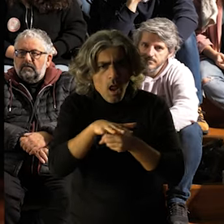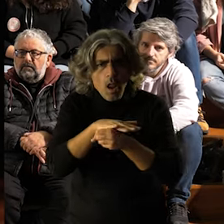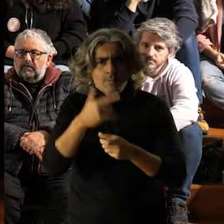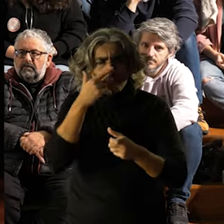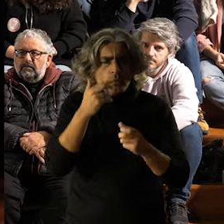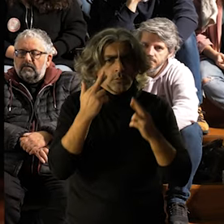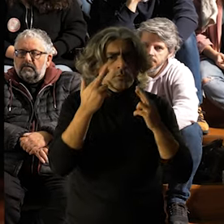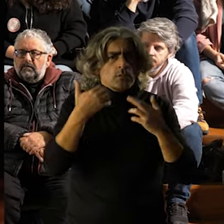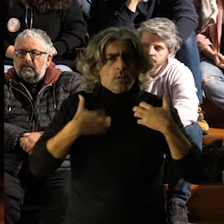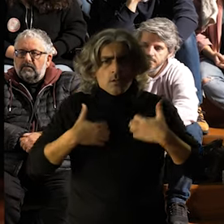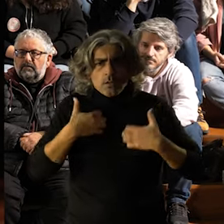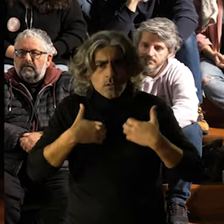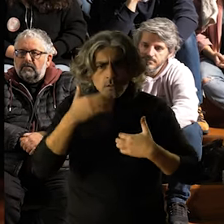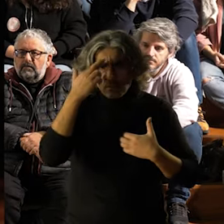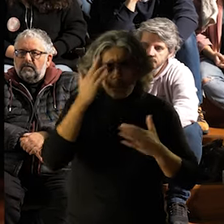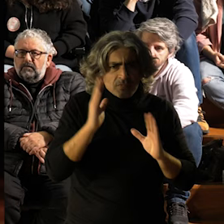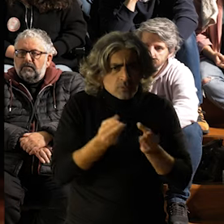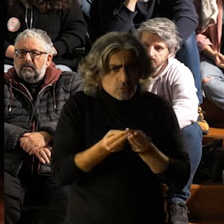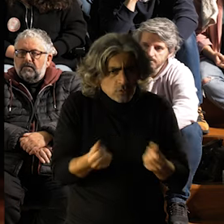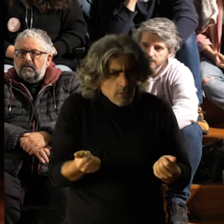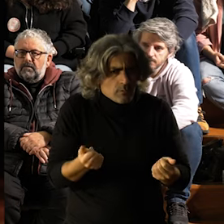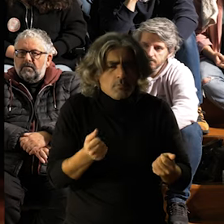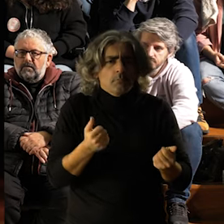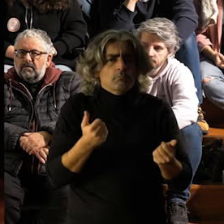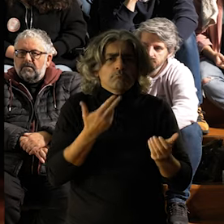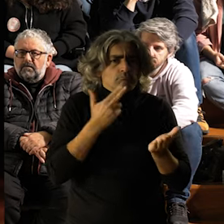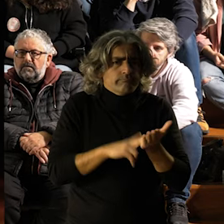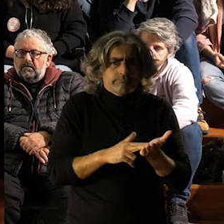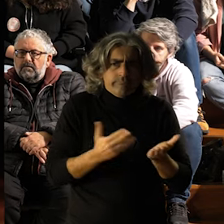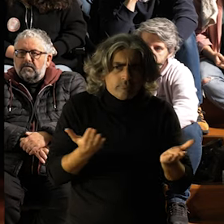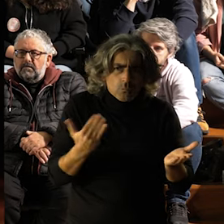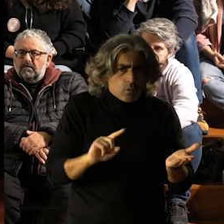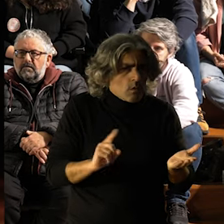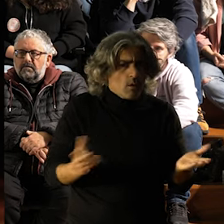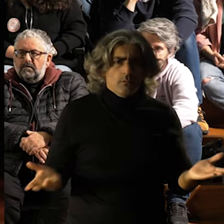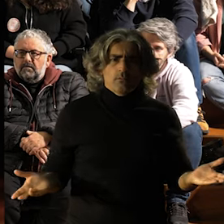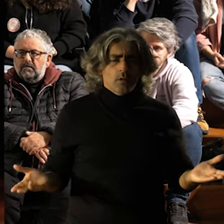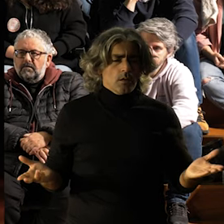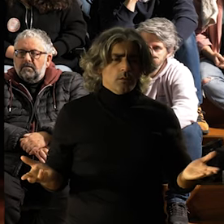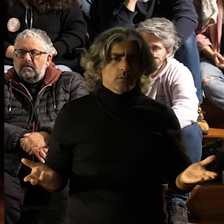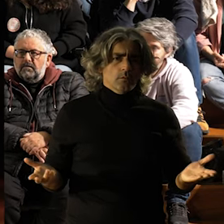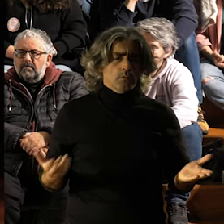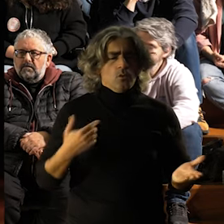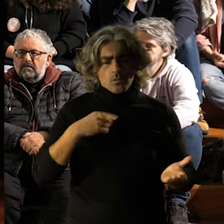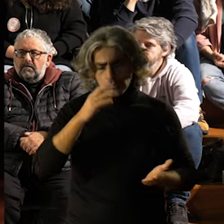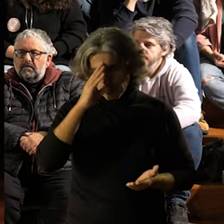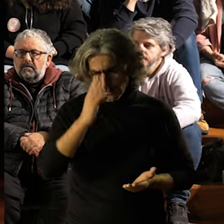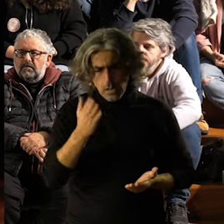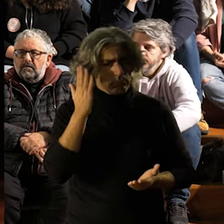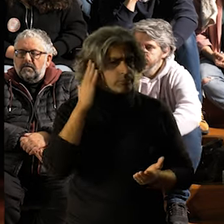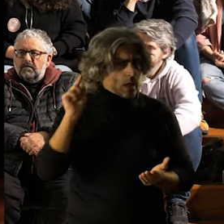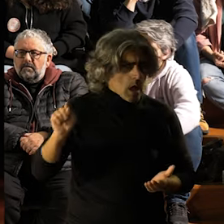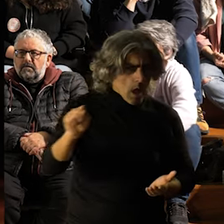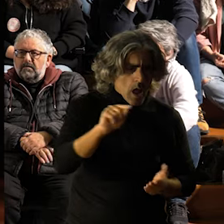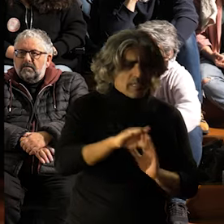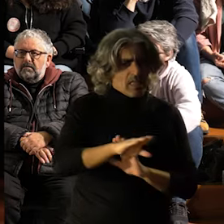esperam e desesperam por uma resposta que não chega. Bem sei e ouço dizer que a